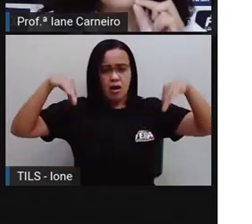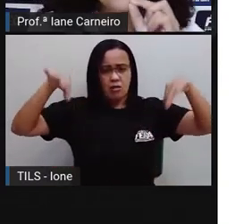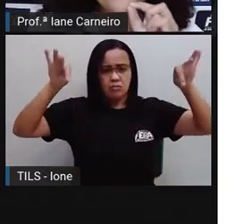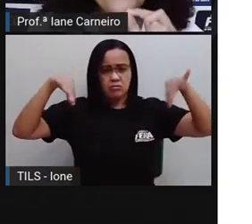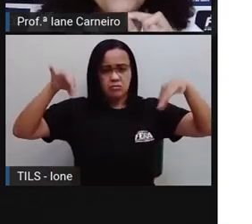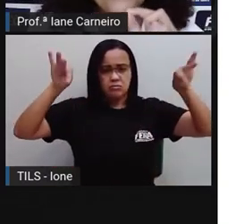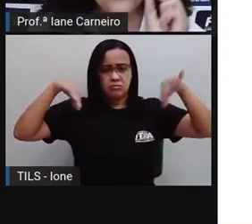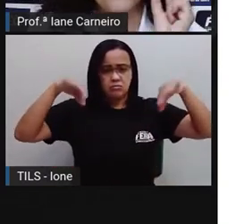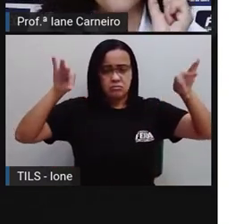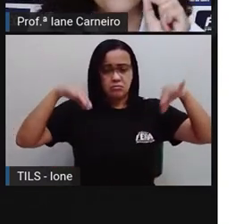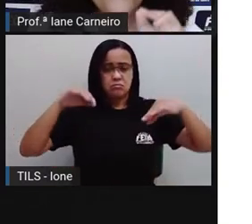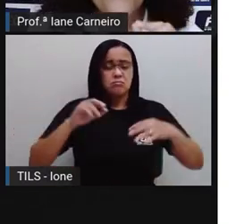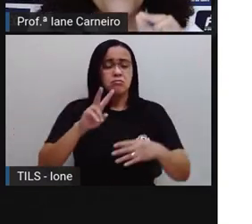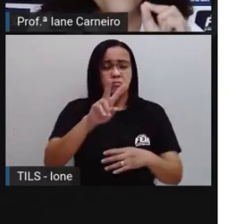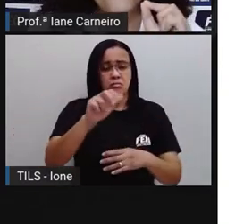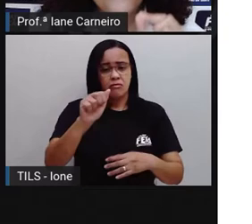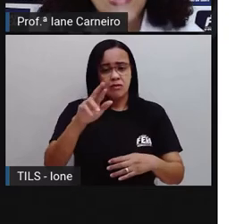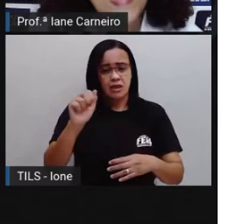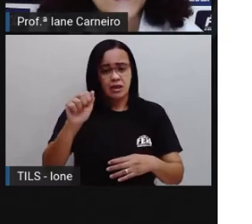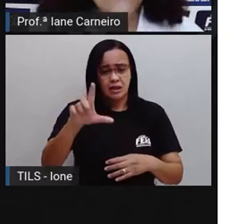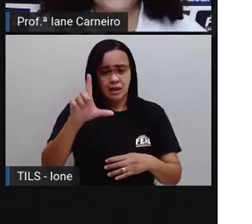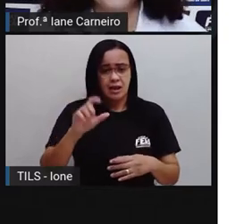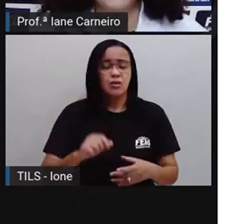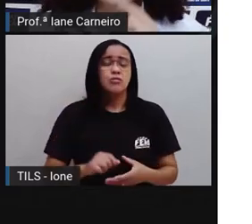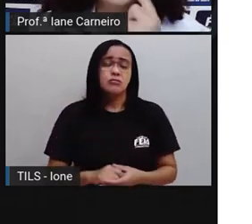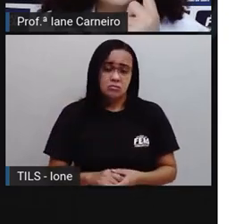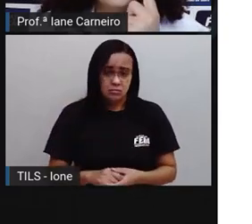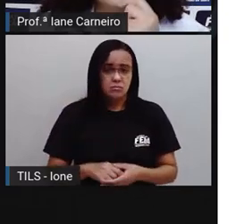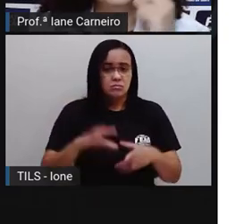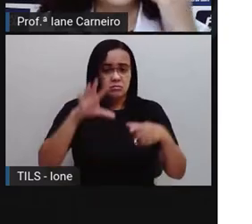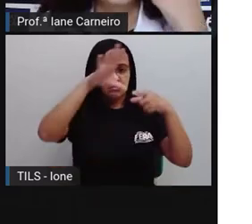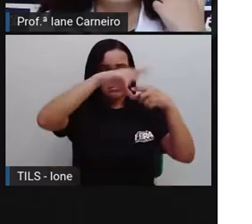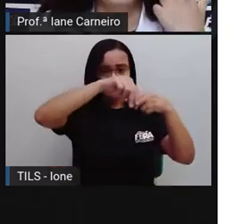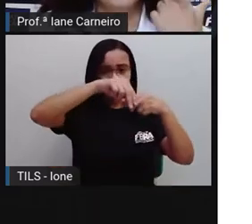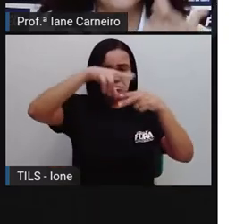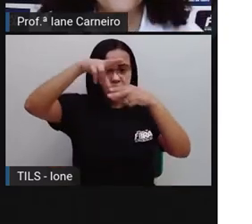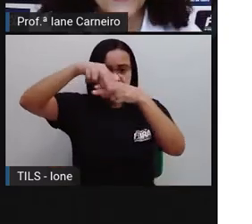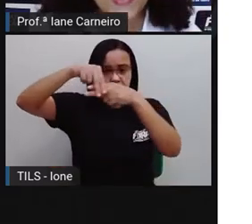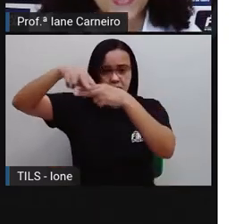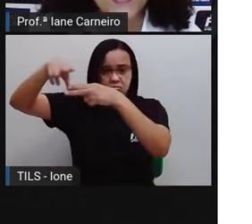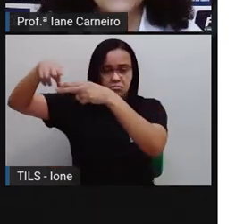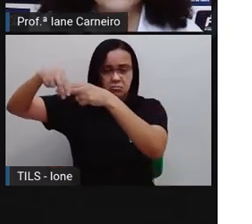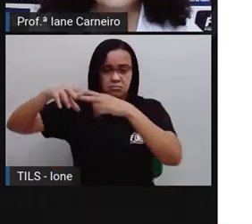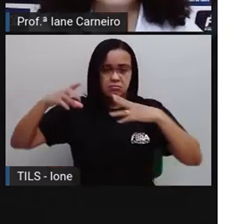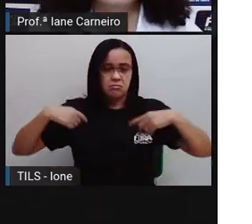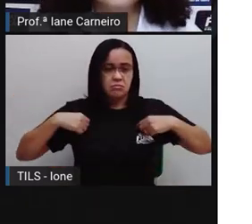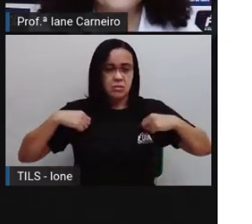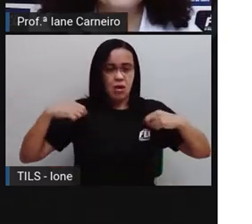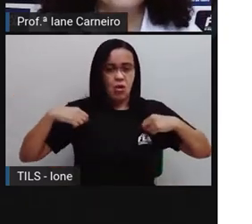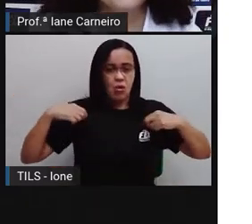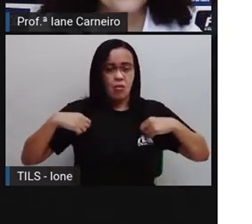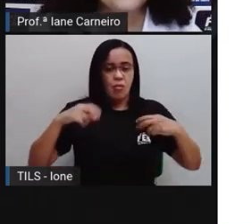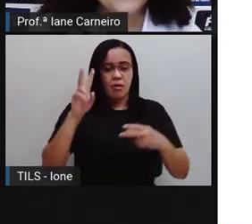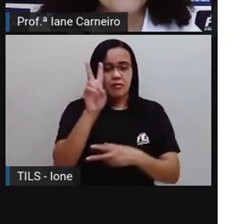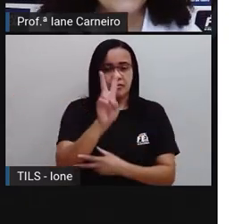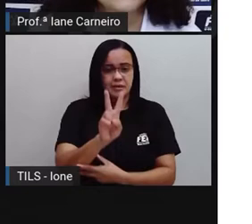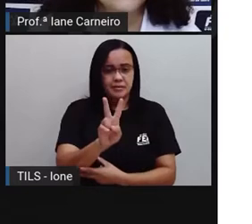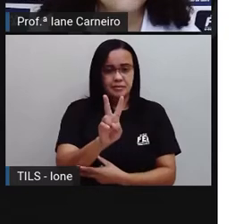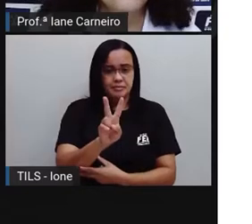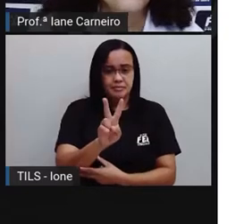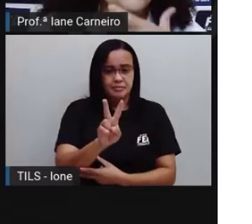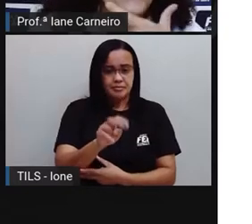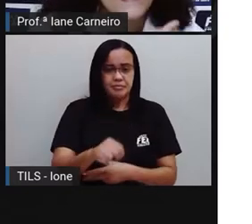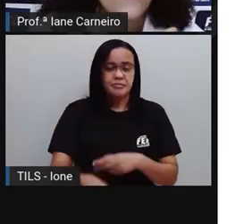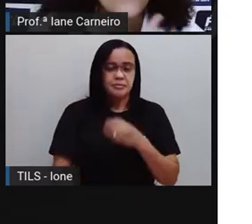o som domingo varal não é o som da letra V daí a gente pode observar